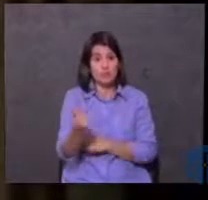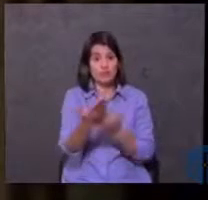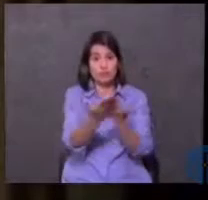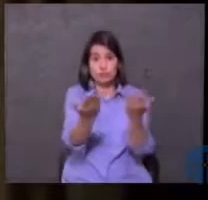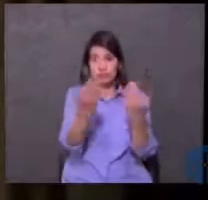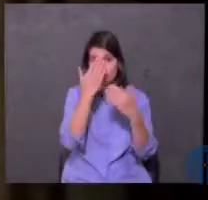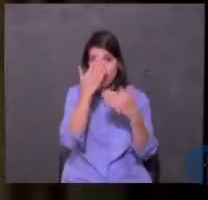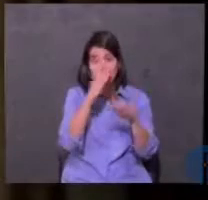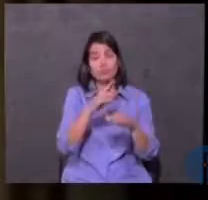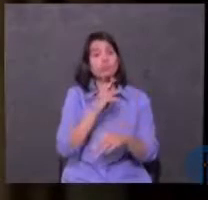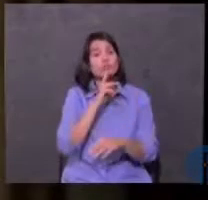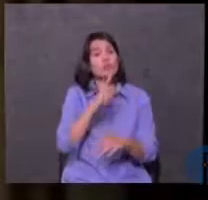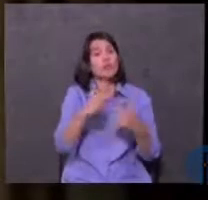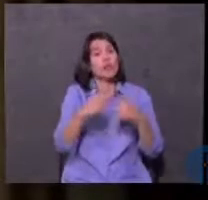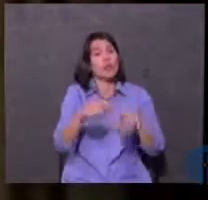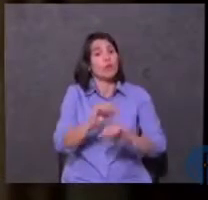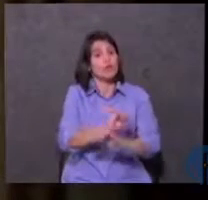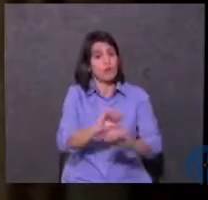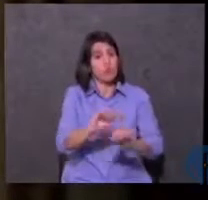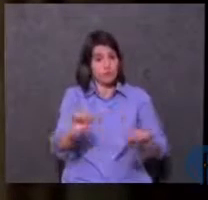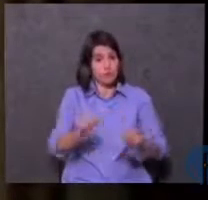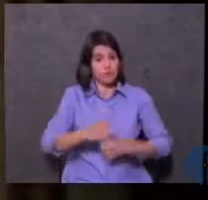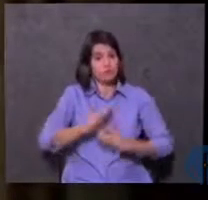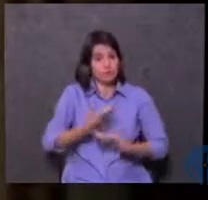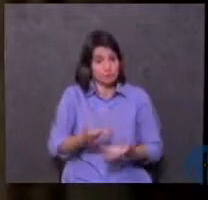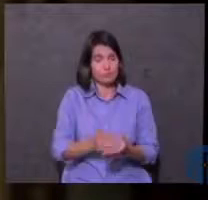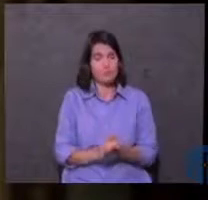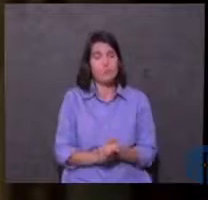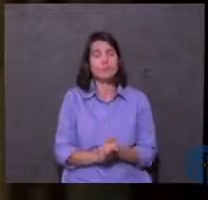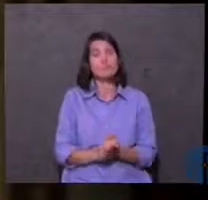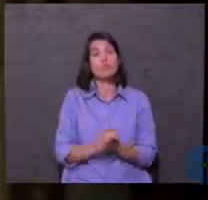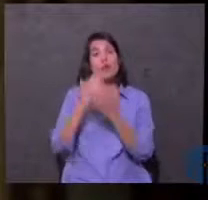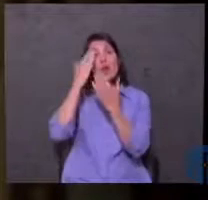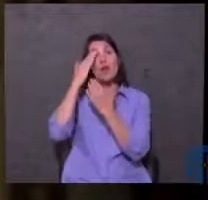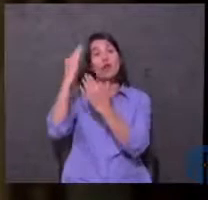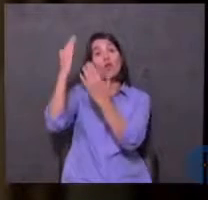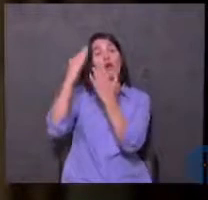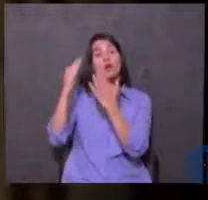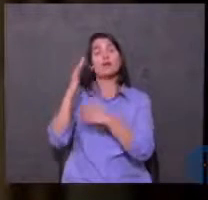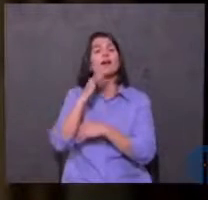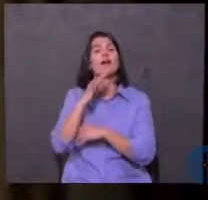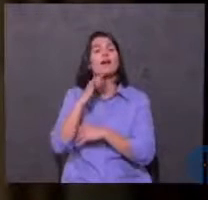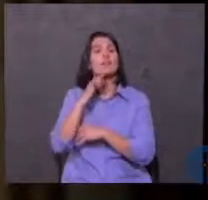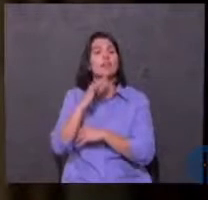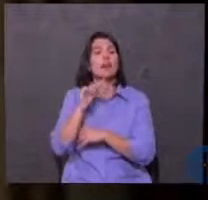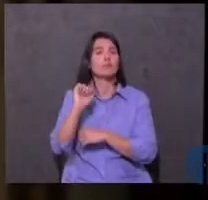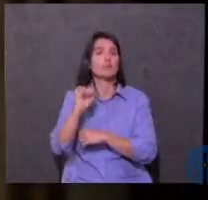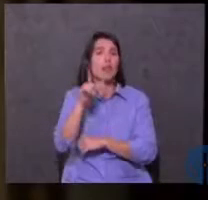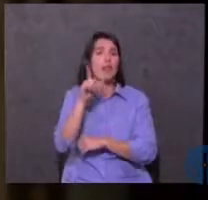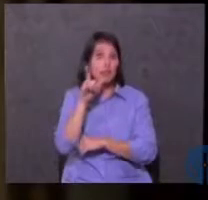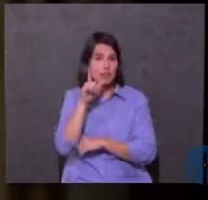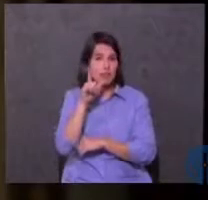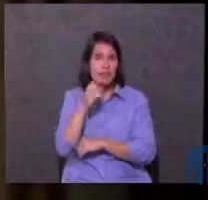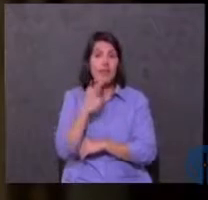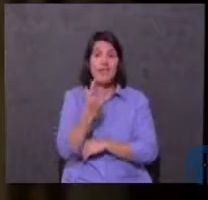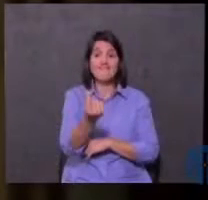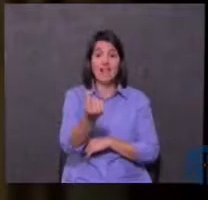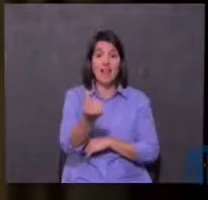responderá na sua própria língua. O Glória será cantado em latim e com as velas